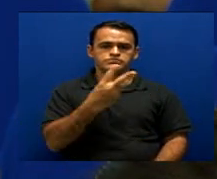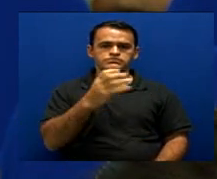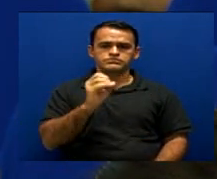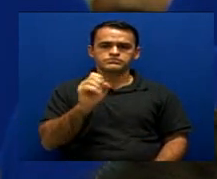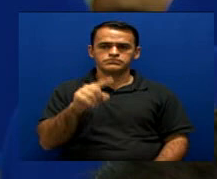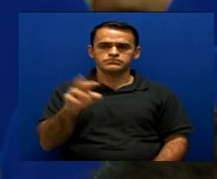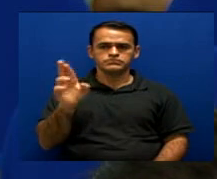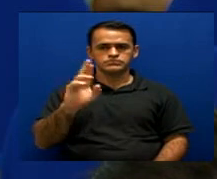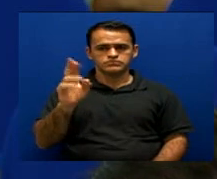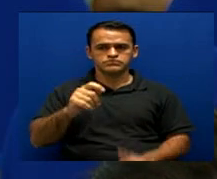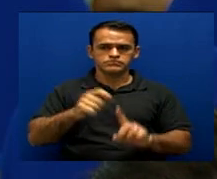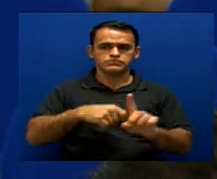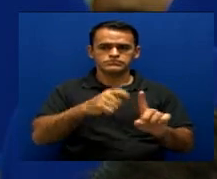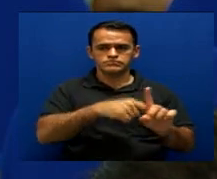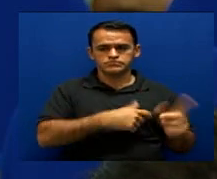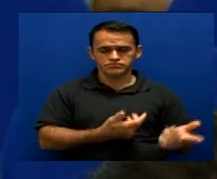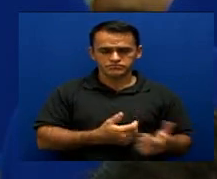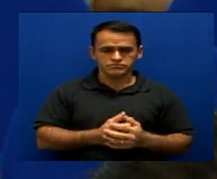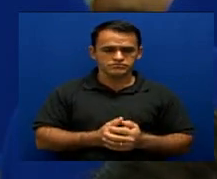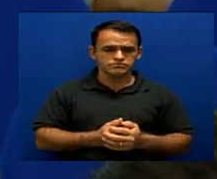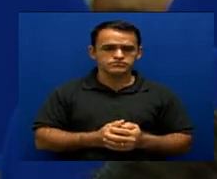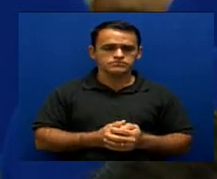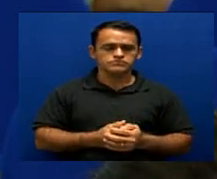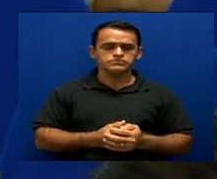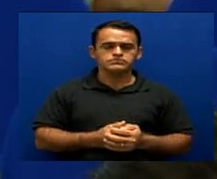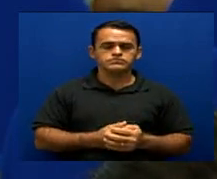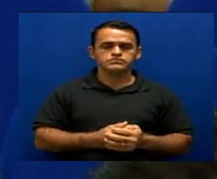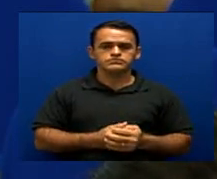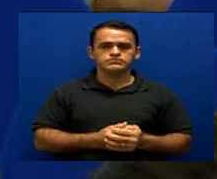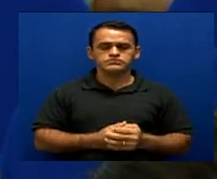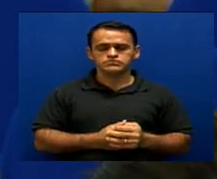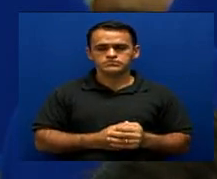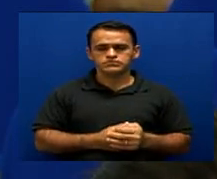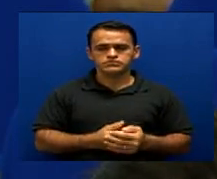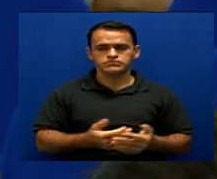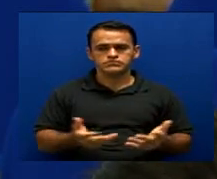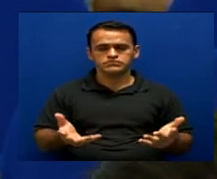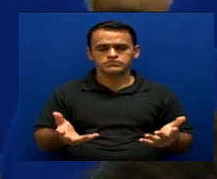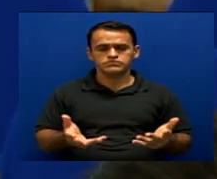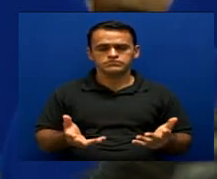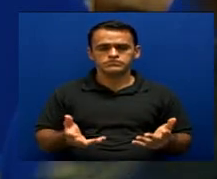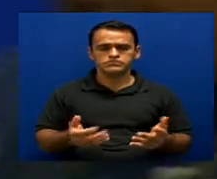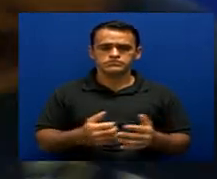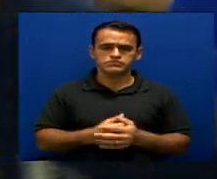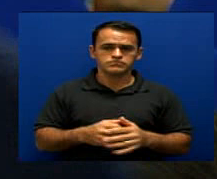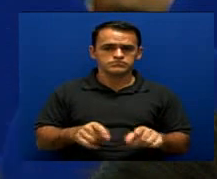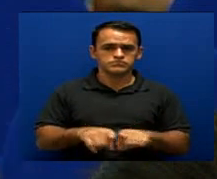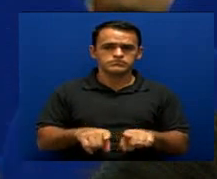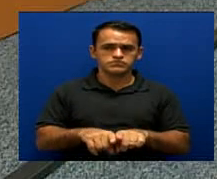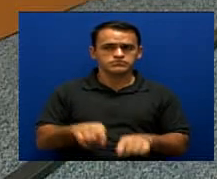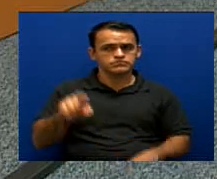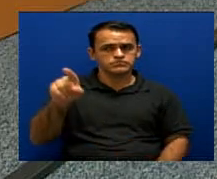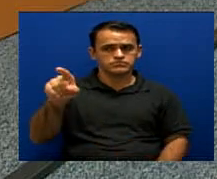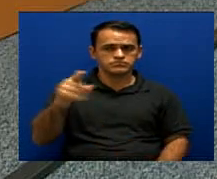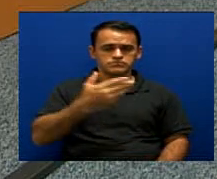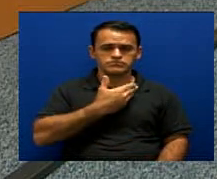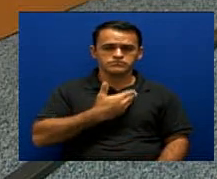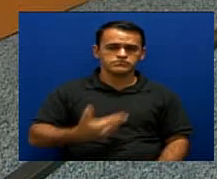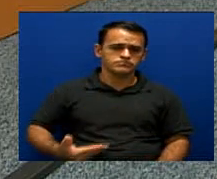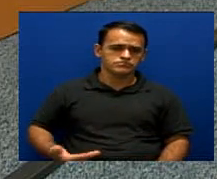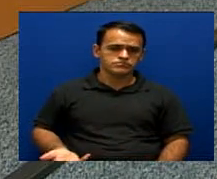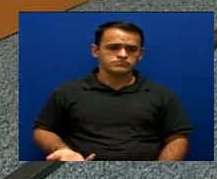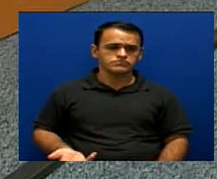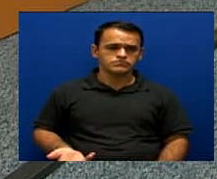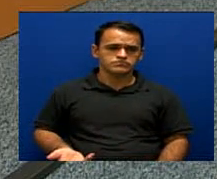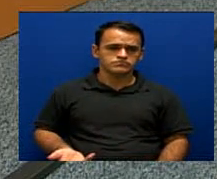e colocando que fazer uma ponte com o governo sem dizer o seguinte que é um governo totalmente